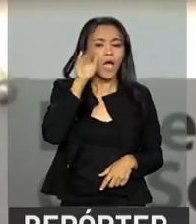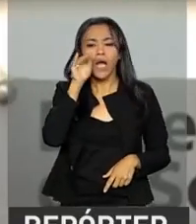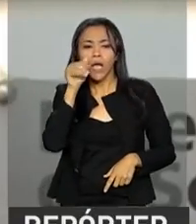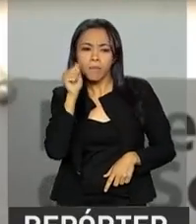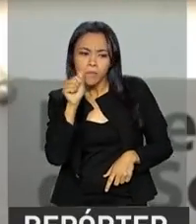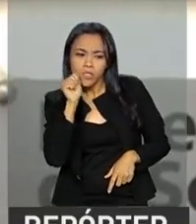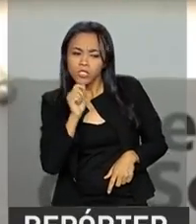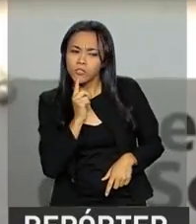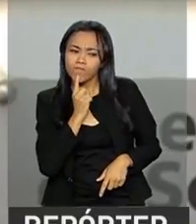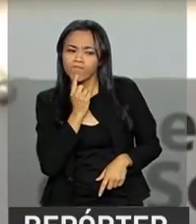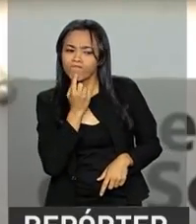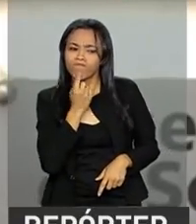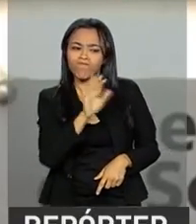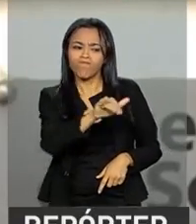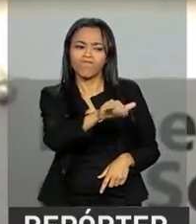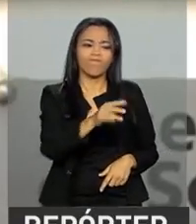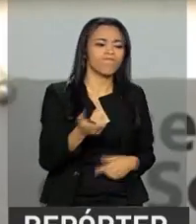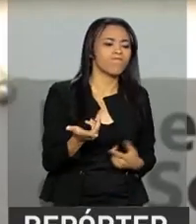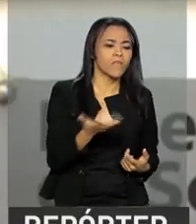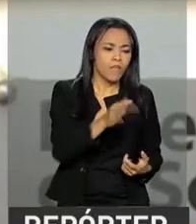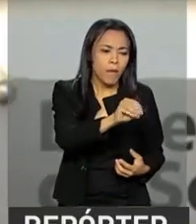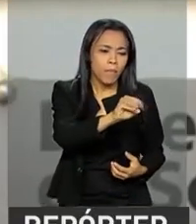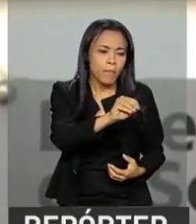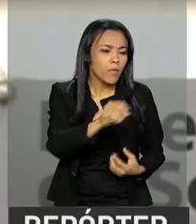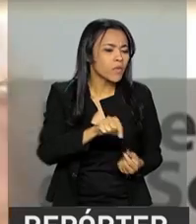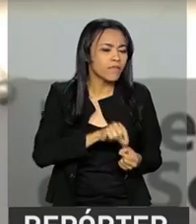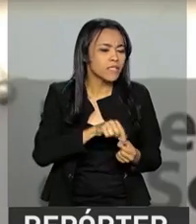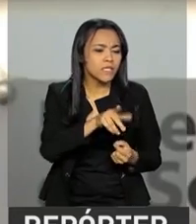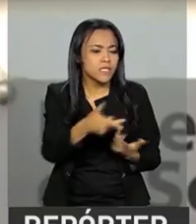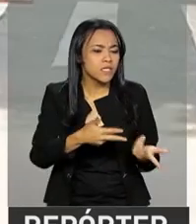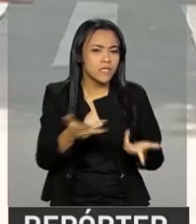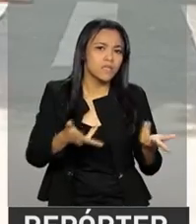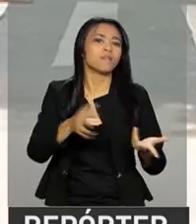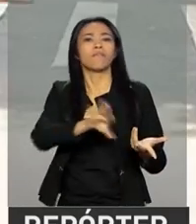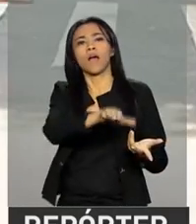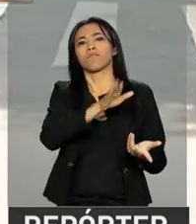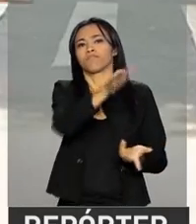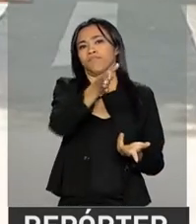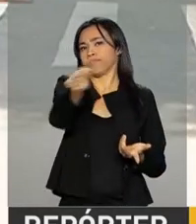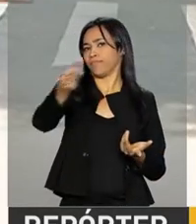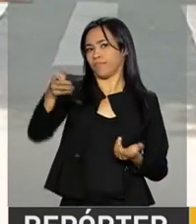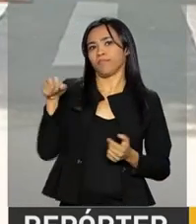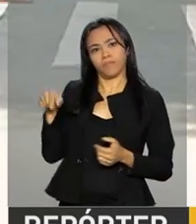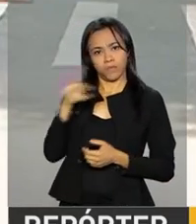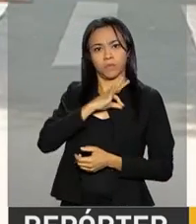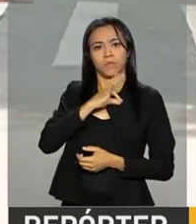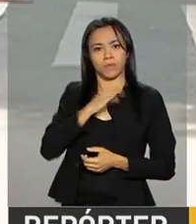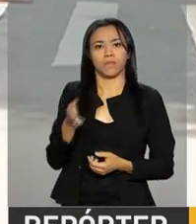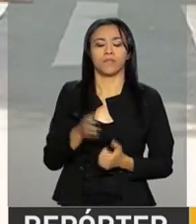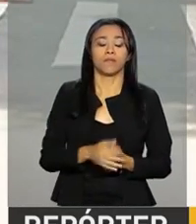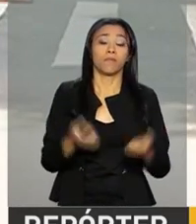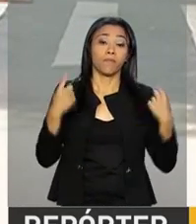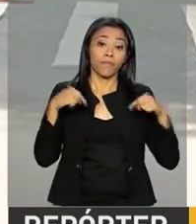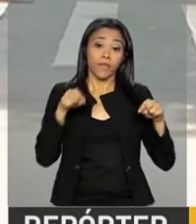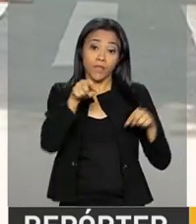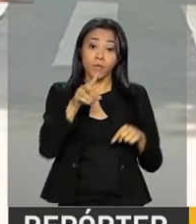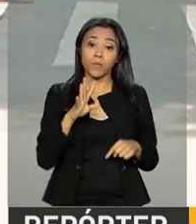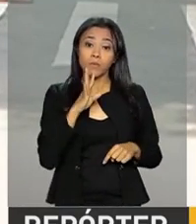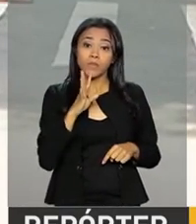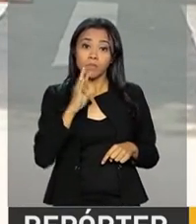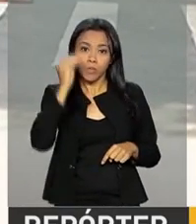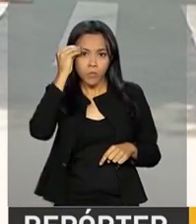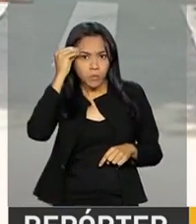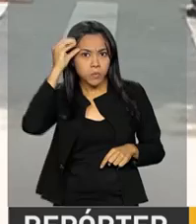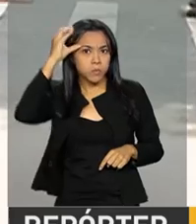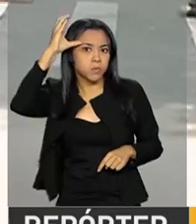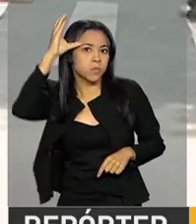menina na pracinha fazendo alguma coisa, eles vão, conversa, faz a ronda. A ideia do Ministério da Justiça é de que o conhecimento adquirido no